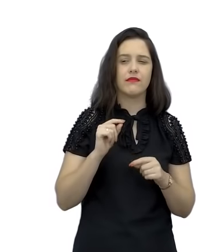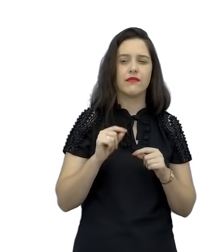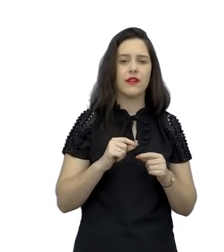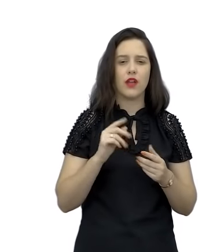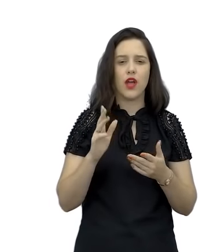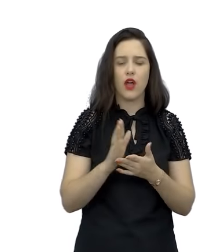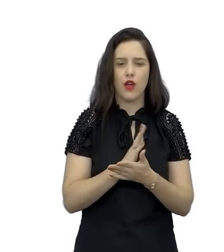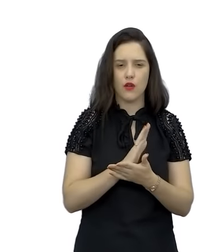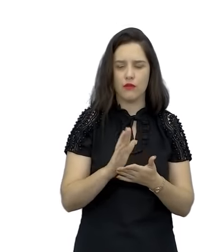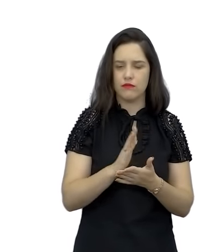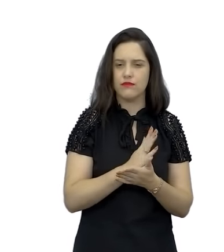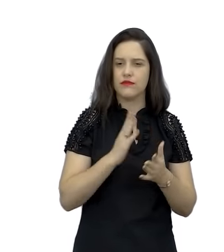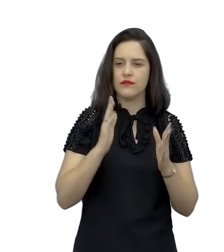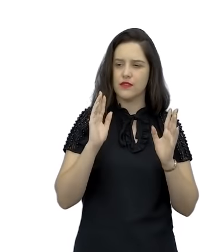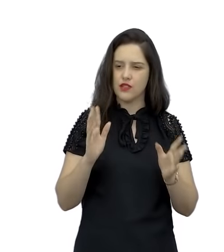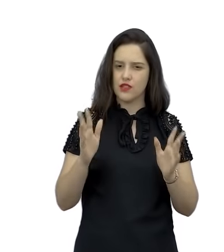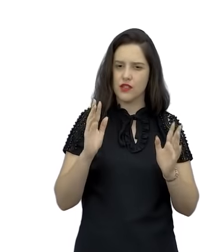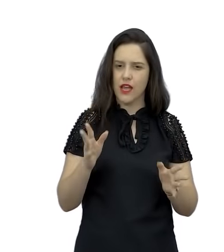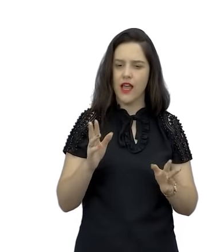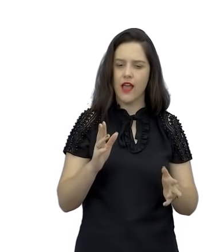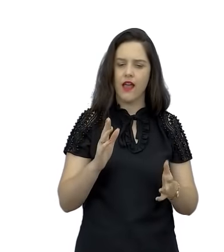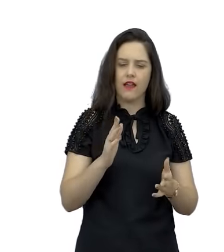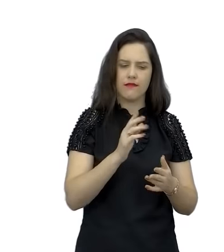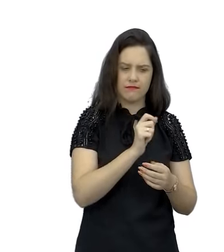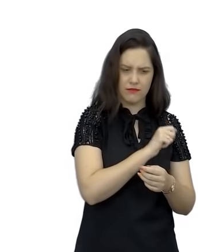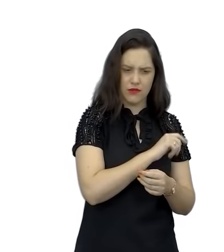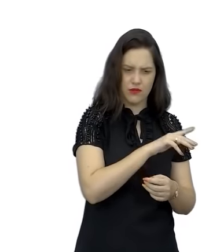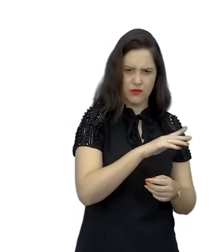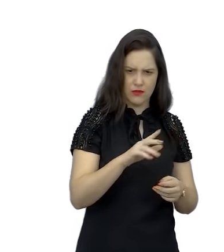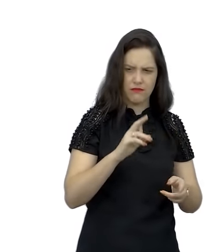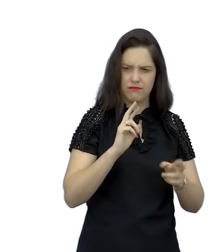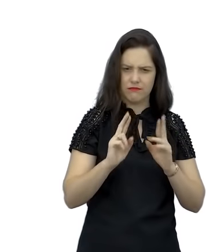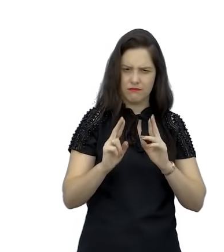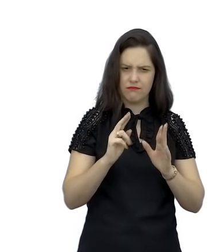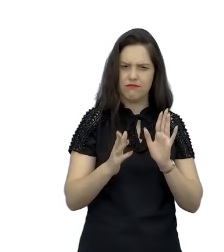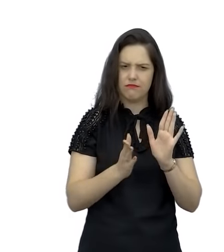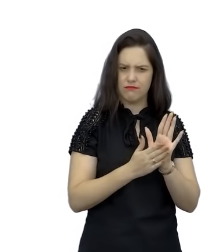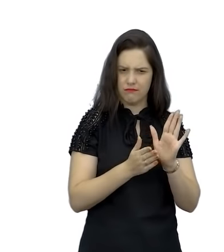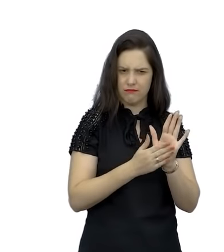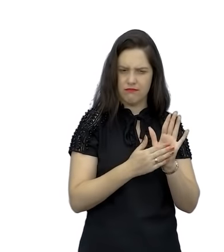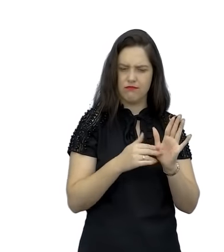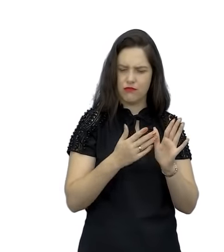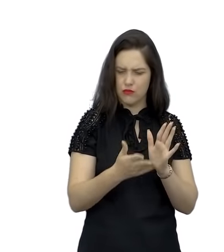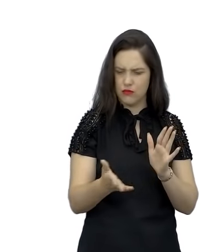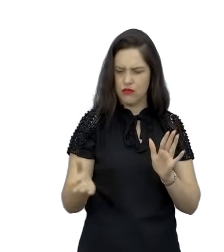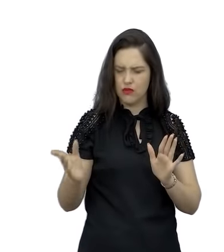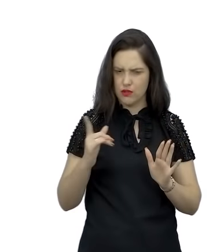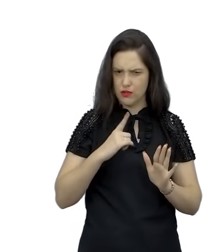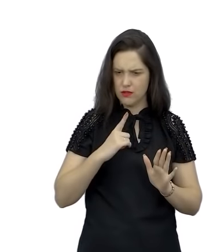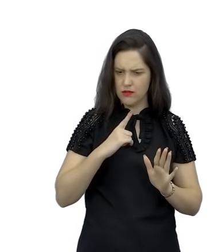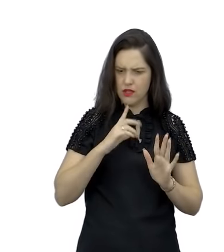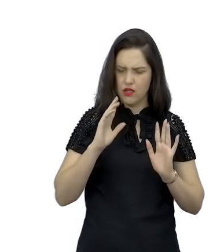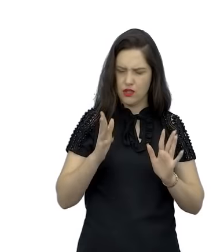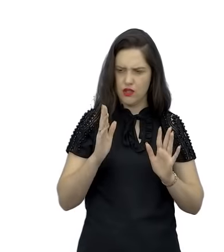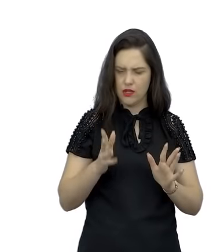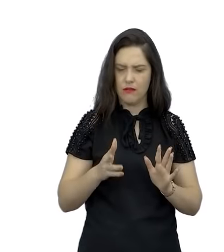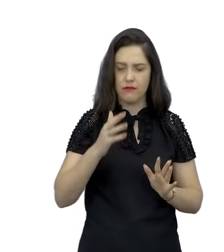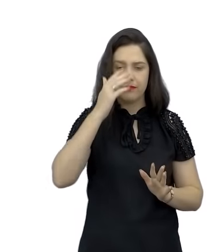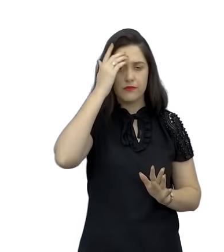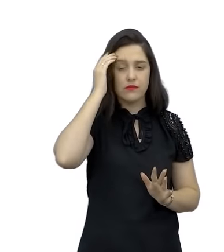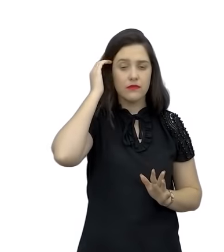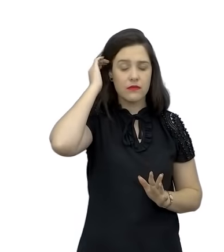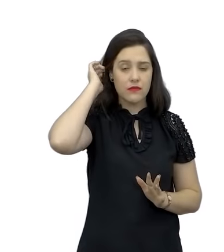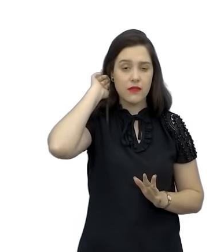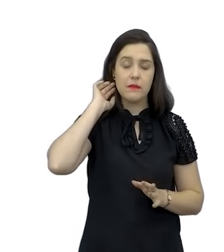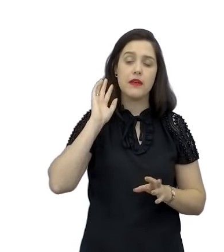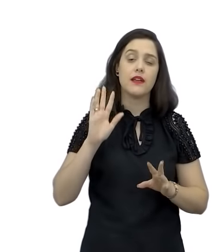né, os problemas propostos para os estudantes, que vocês já tenham trabalhado com essa proposta. E às vezes a gente até trabalha a